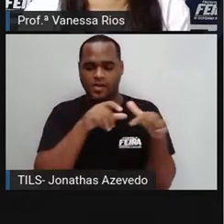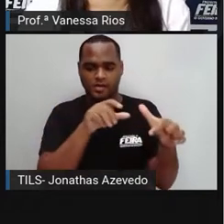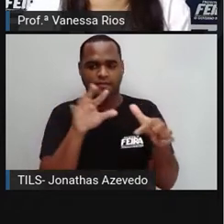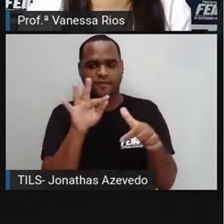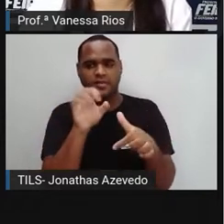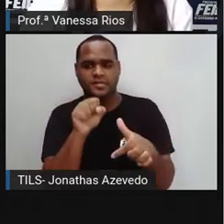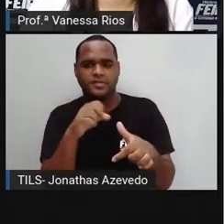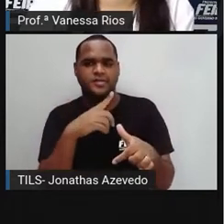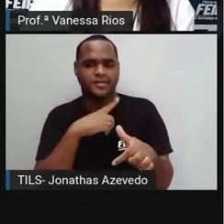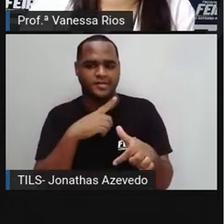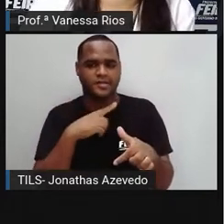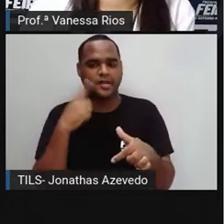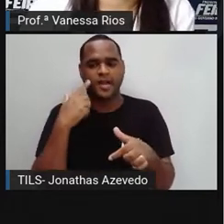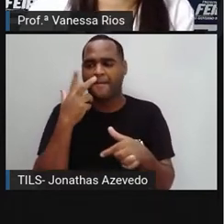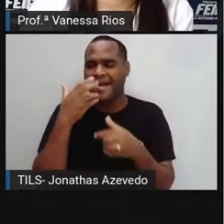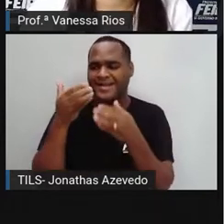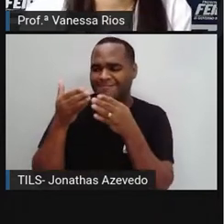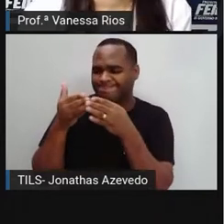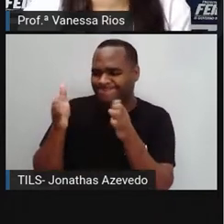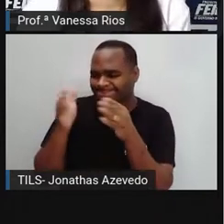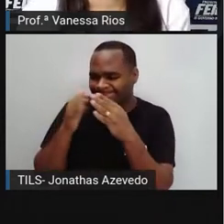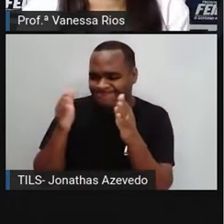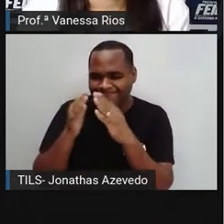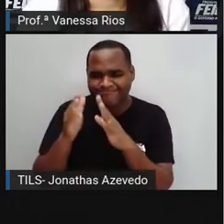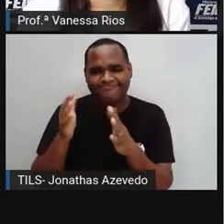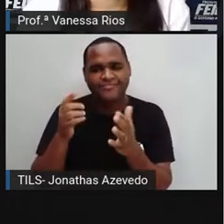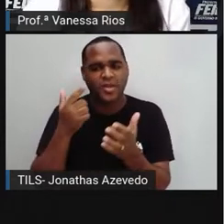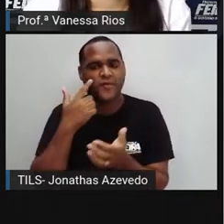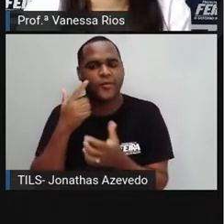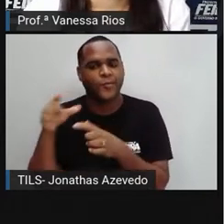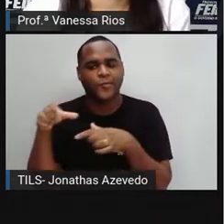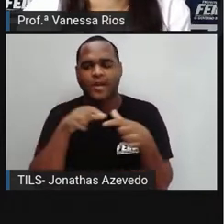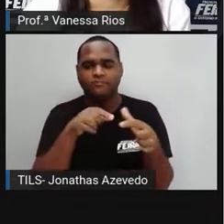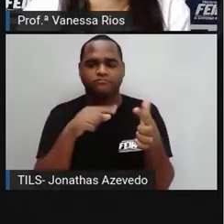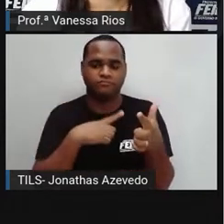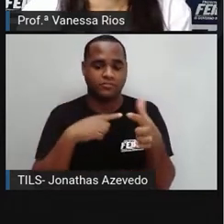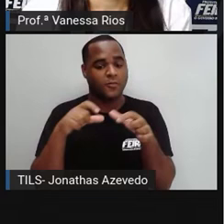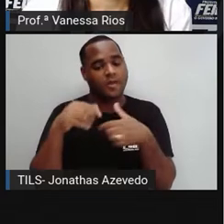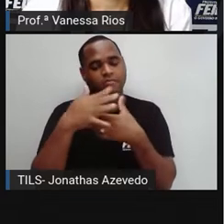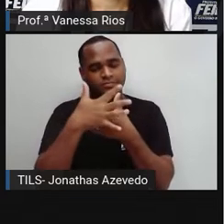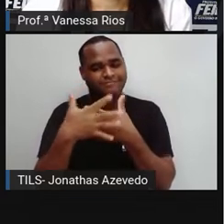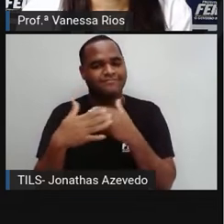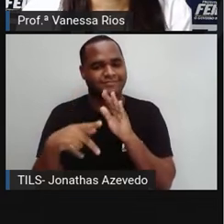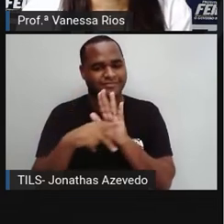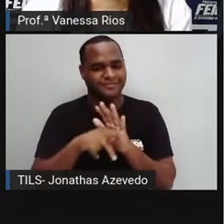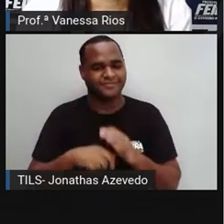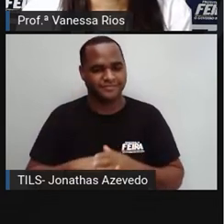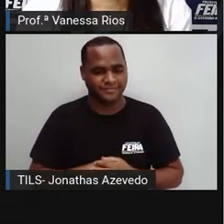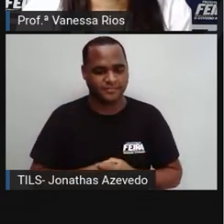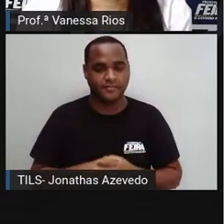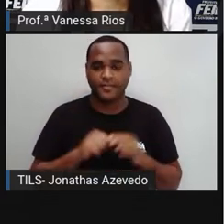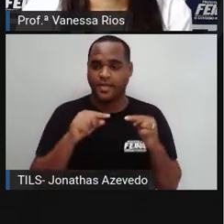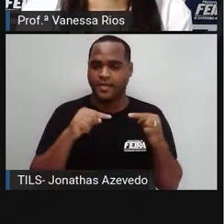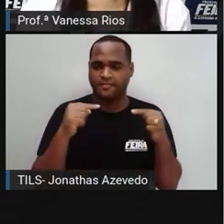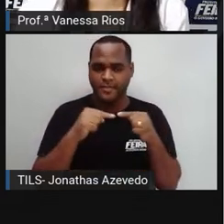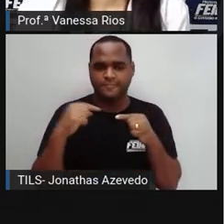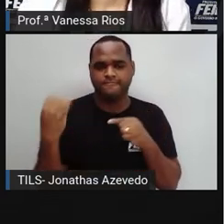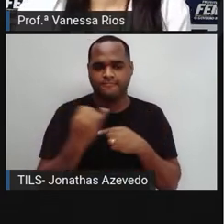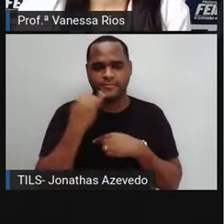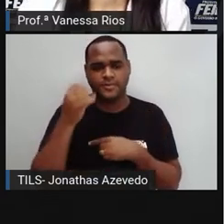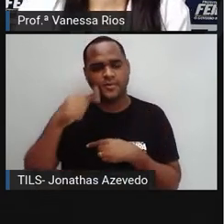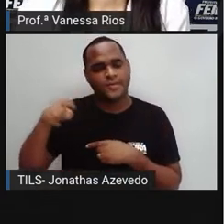Feira de Santana ainda pouco explorados pela população da cidade. E é até interessante a gente pensar,